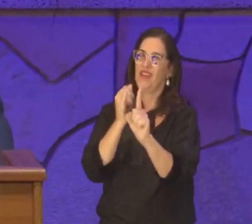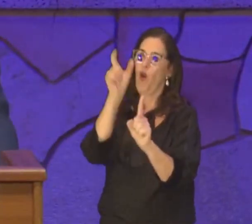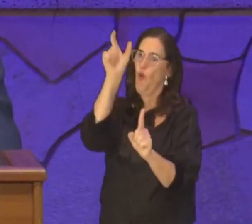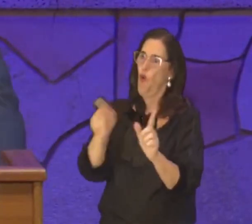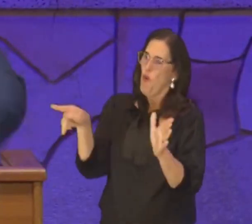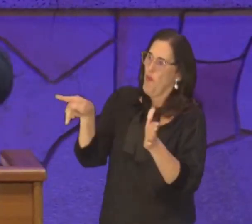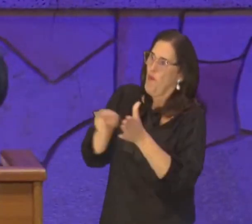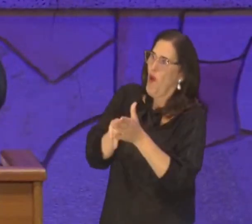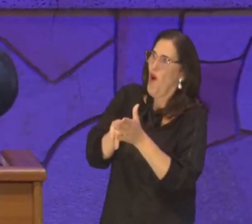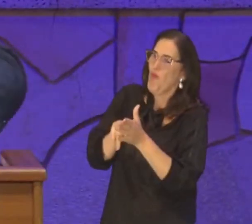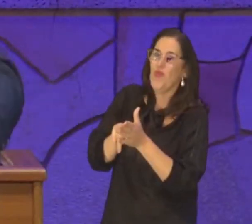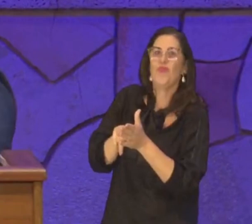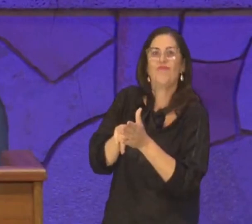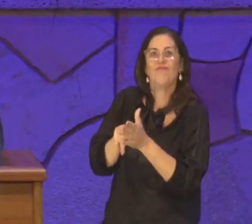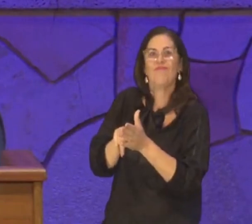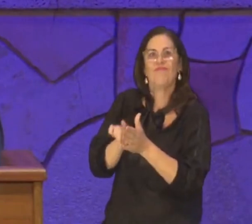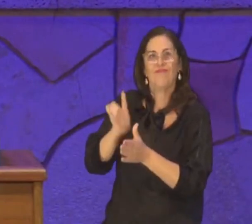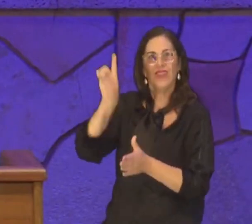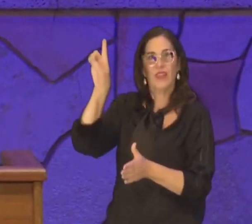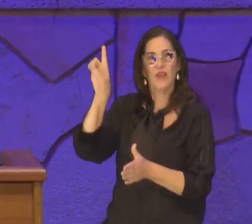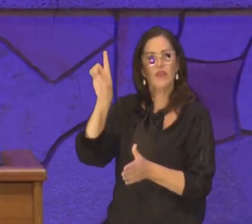Antigo Testamento, e de fato era.